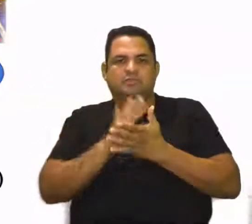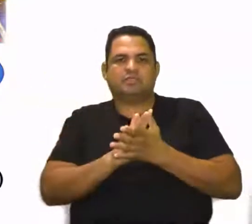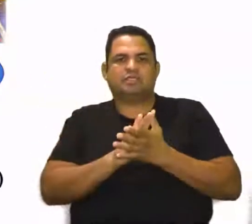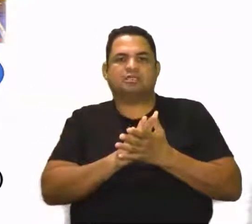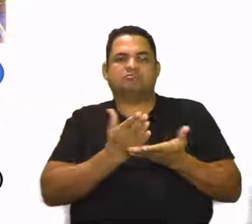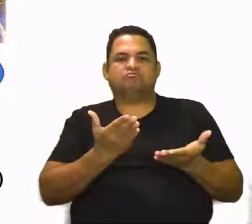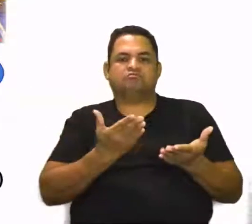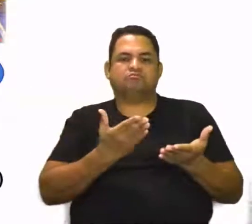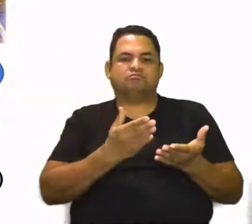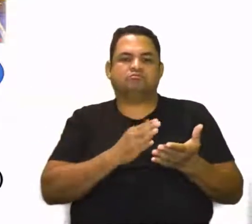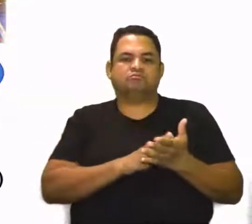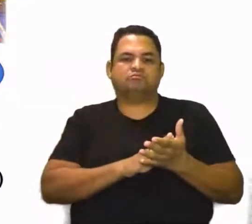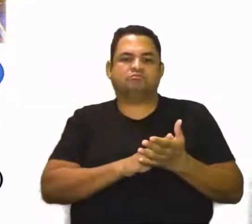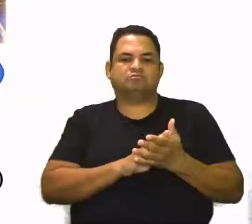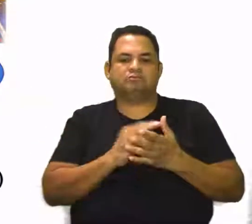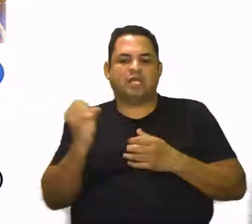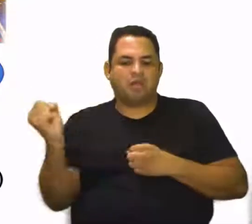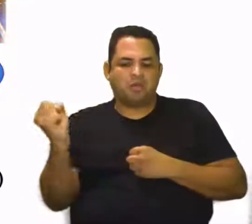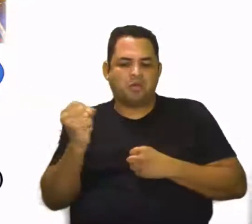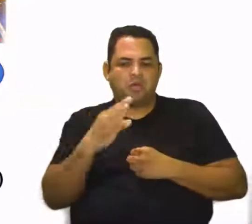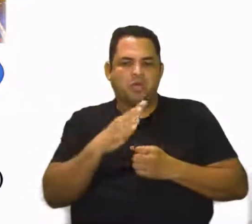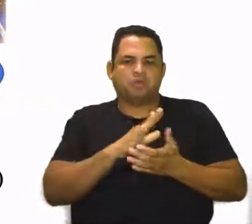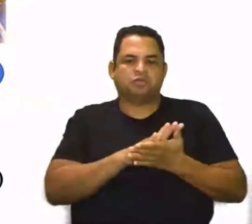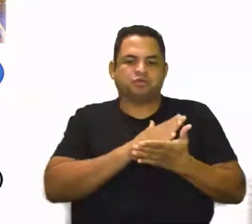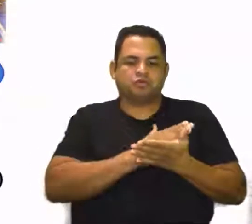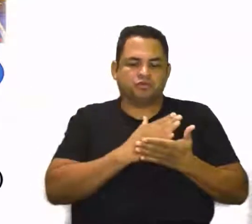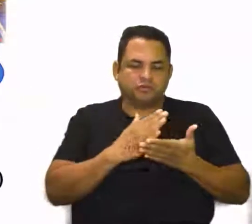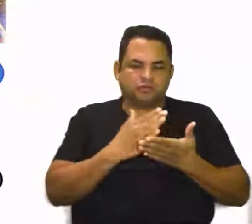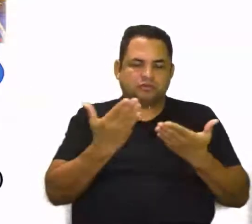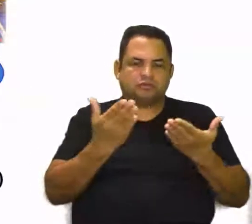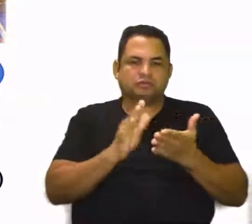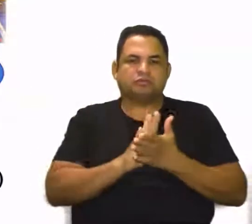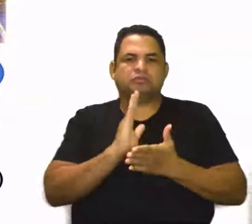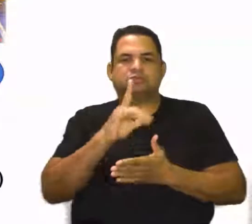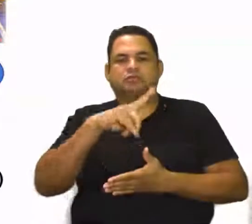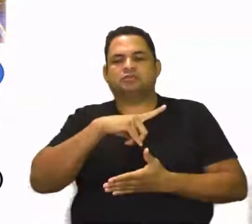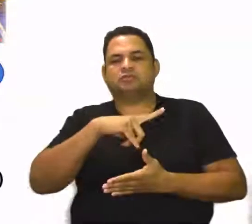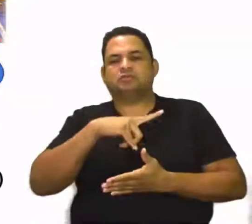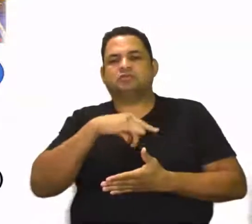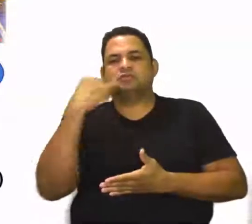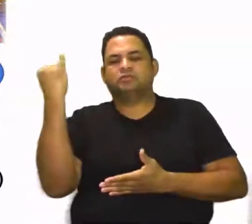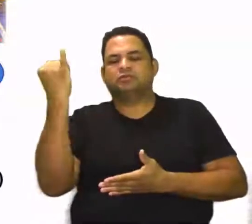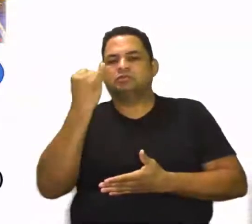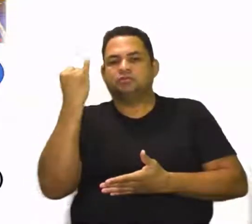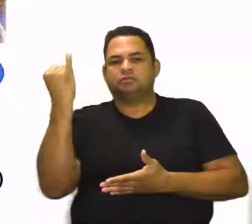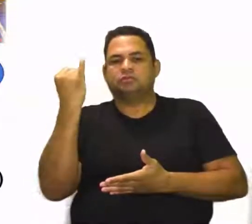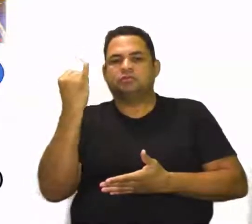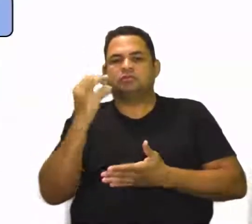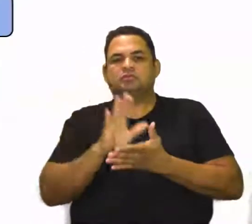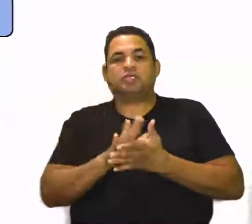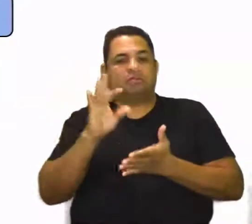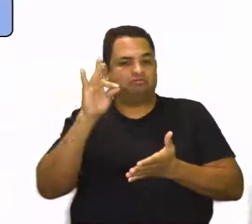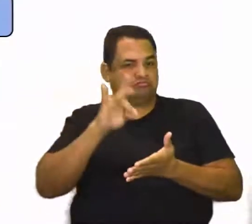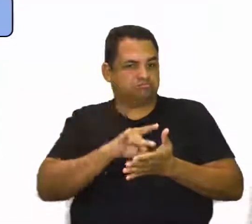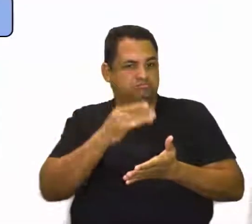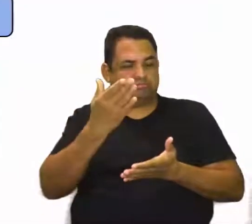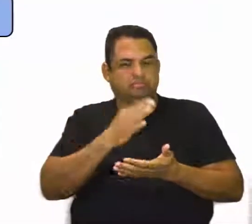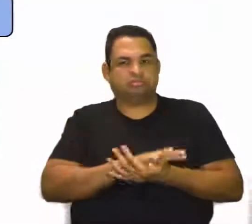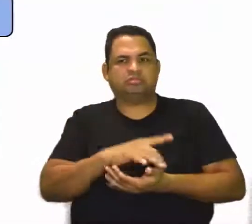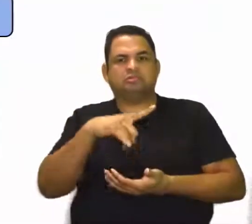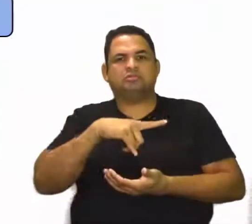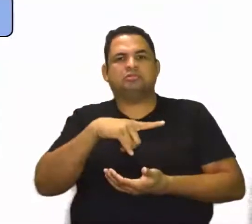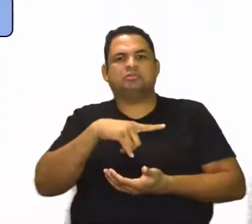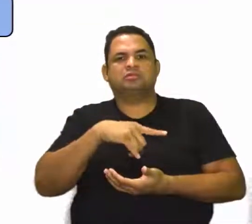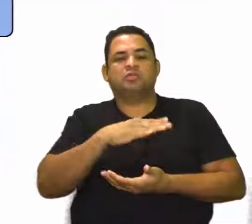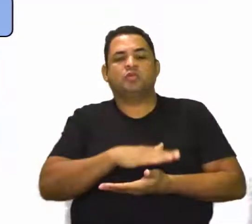fase ali da adolescência, início da juventude ali, a gente já tem também essa importância confirmada. E aí nós